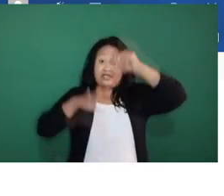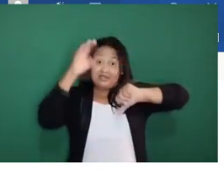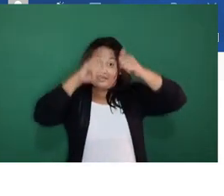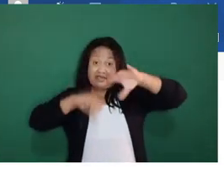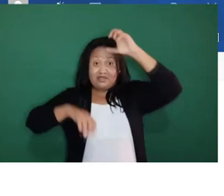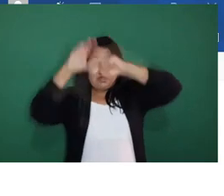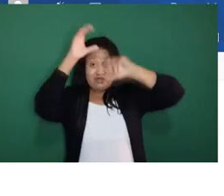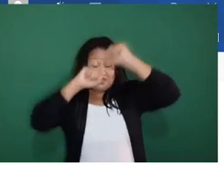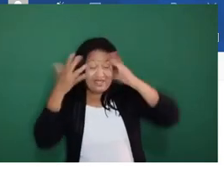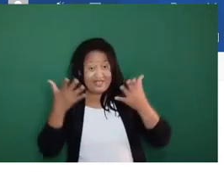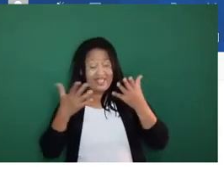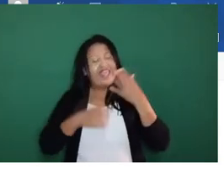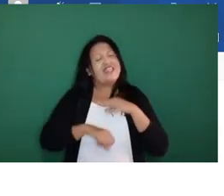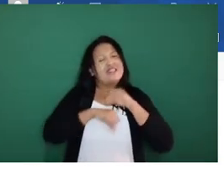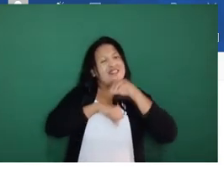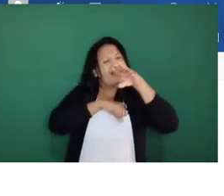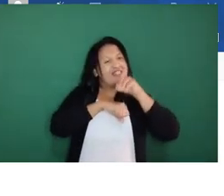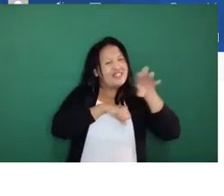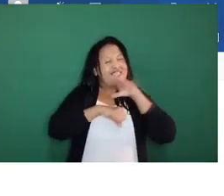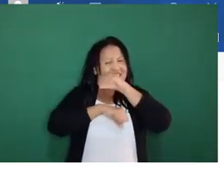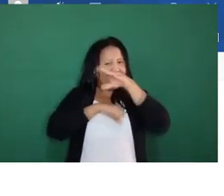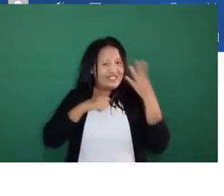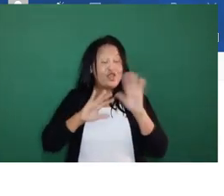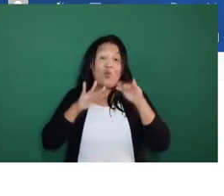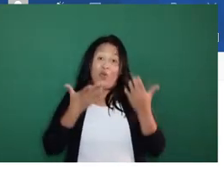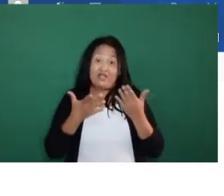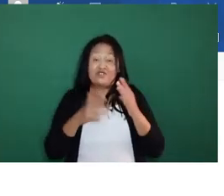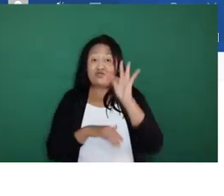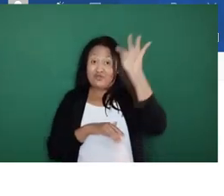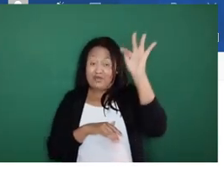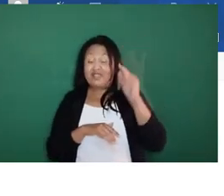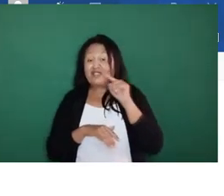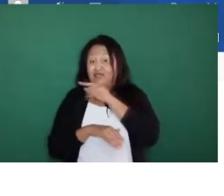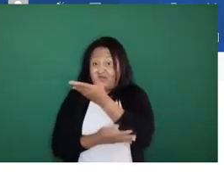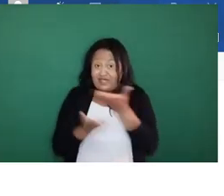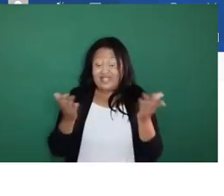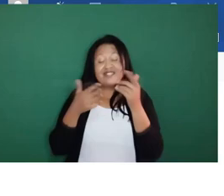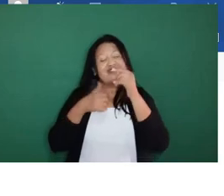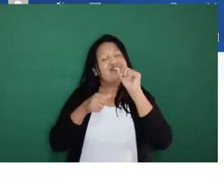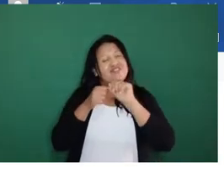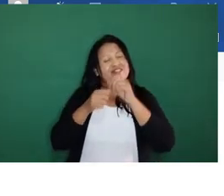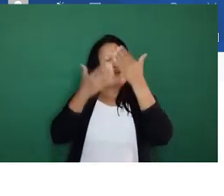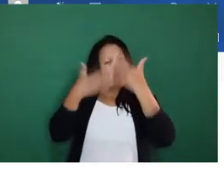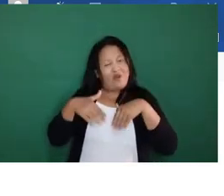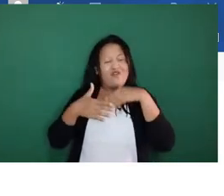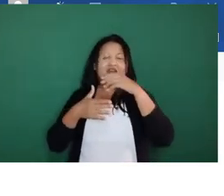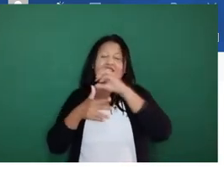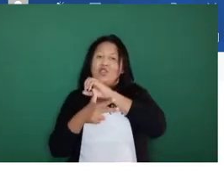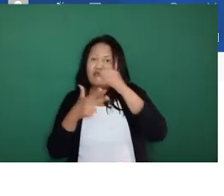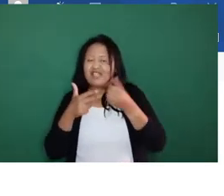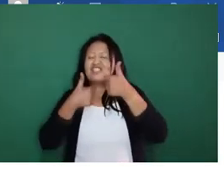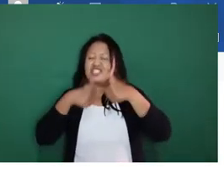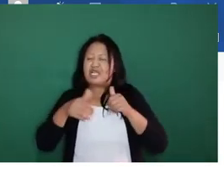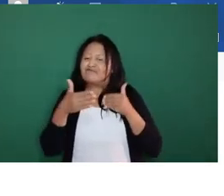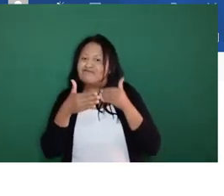tirar algumas dicas para futuramente Quando vocês forem fazer a prova do Enem que tá bem próximo então